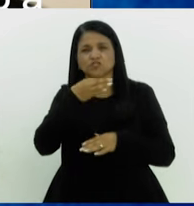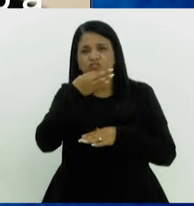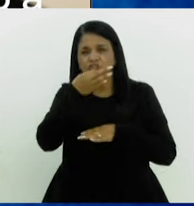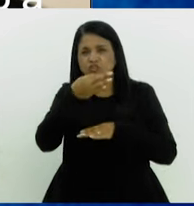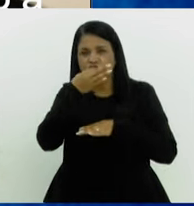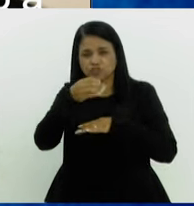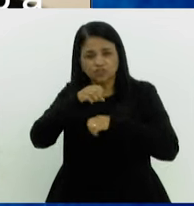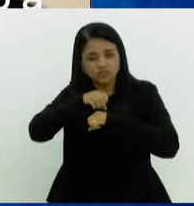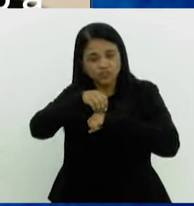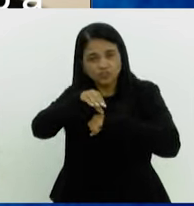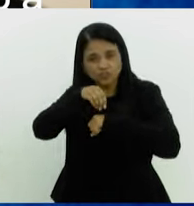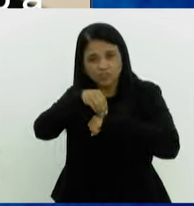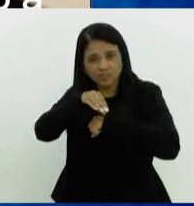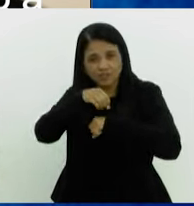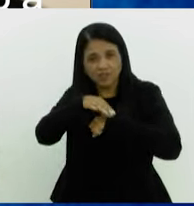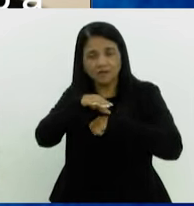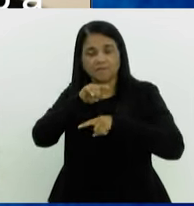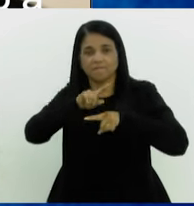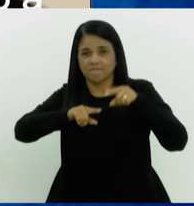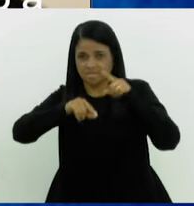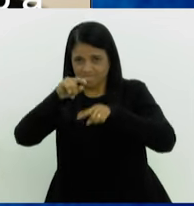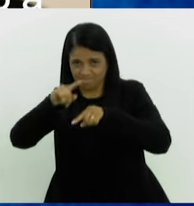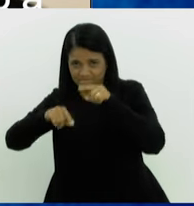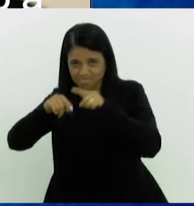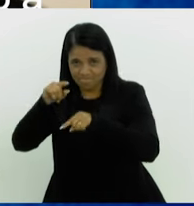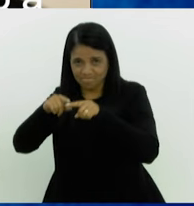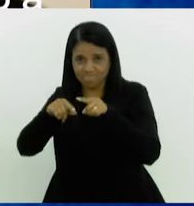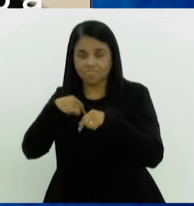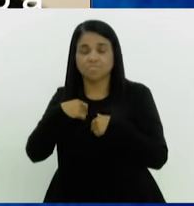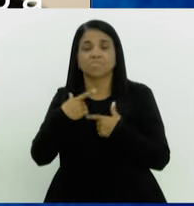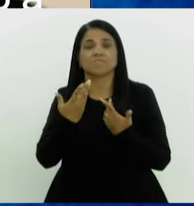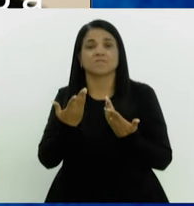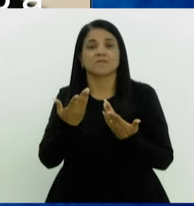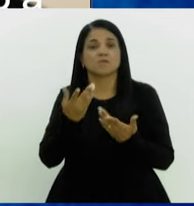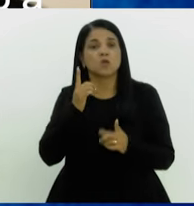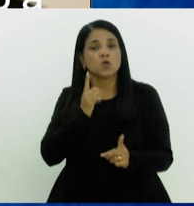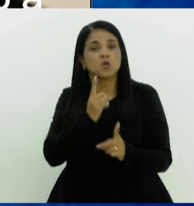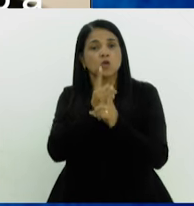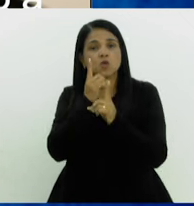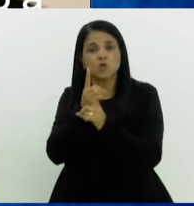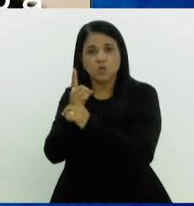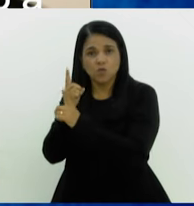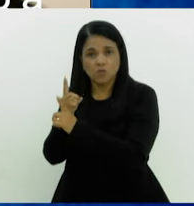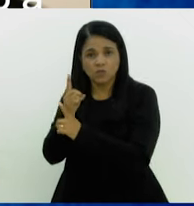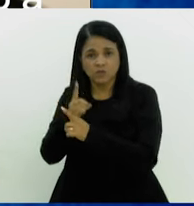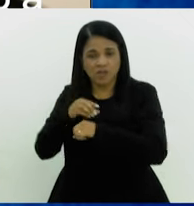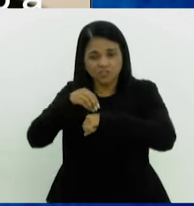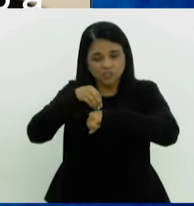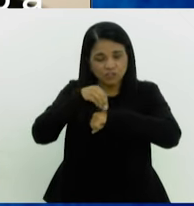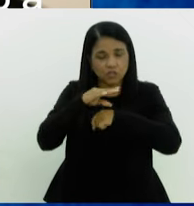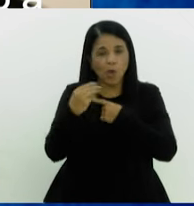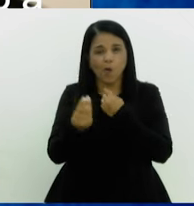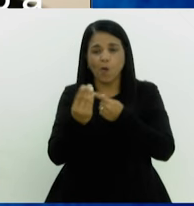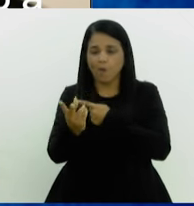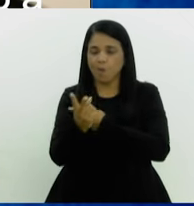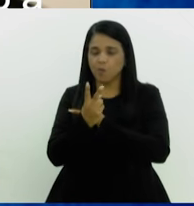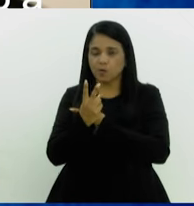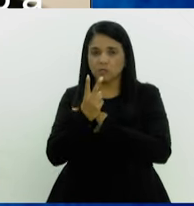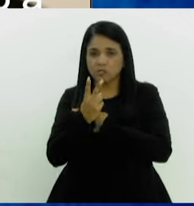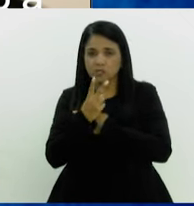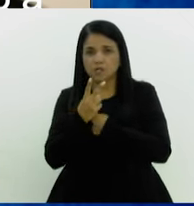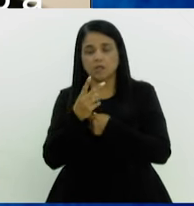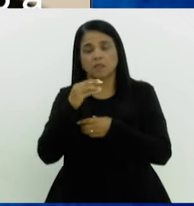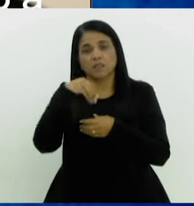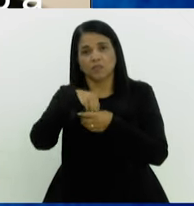para que vocês de forma muito prática consigam encontrar dicas de como se proteger na internet e